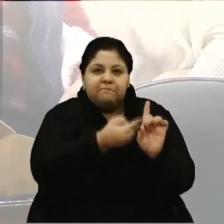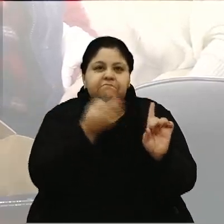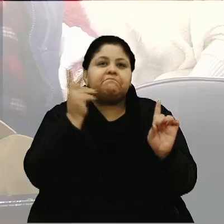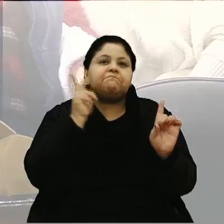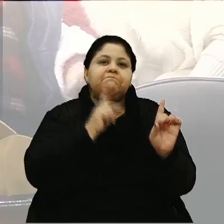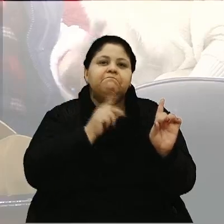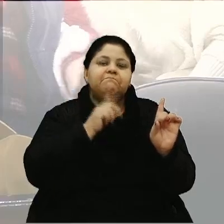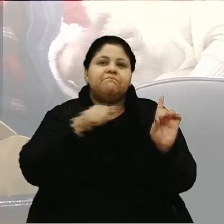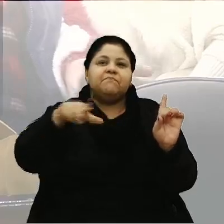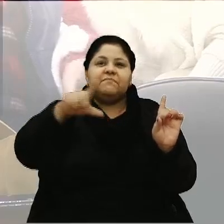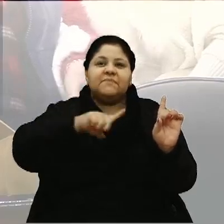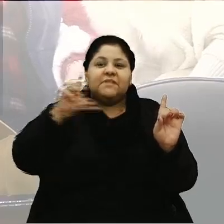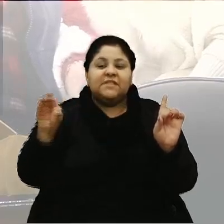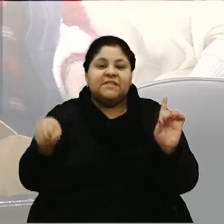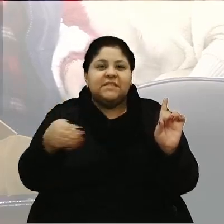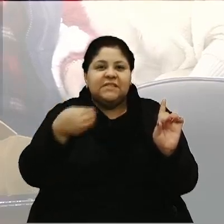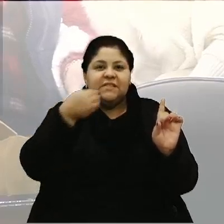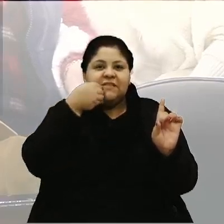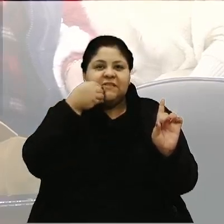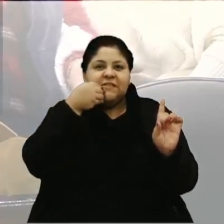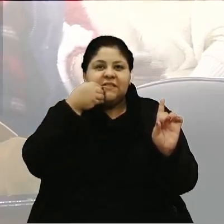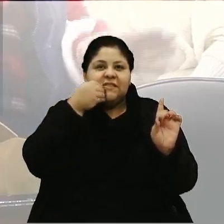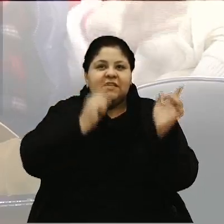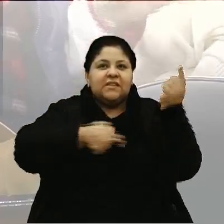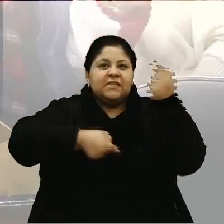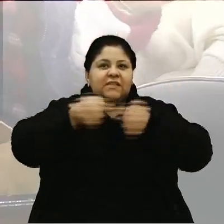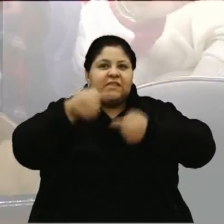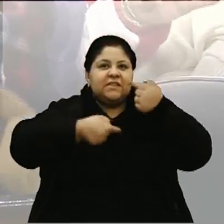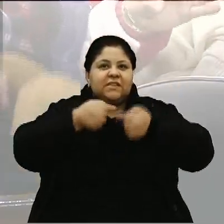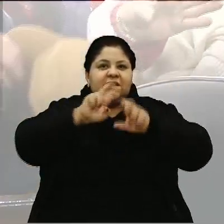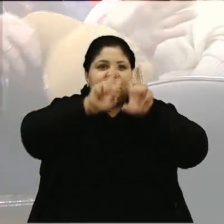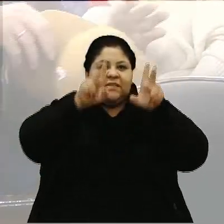Oliveira, nós teremos a oportunidade de debater